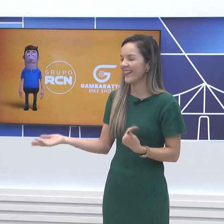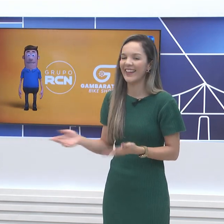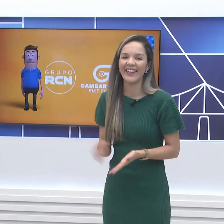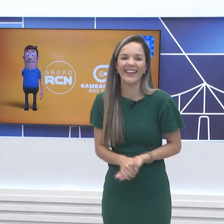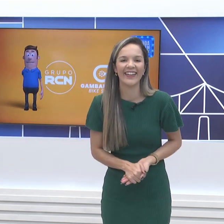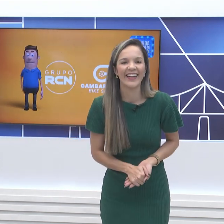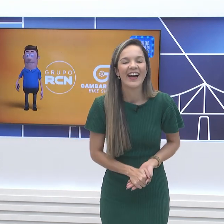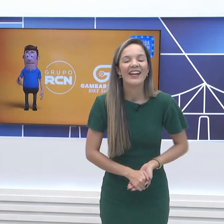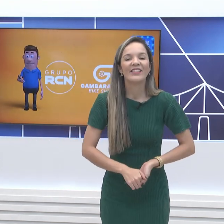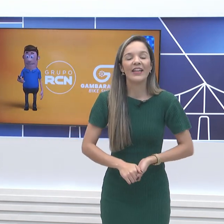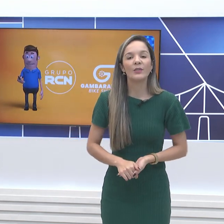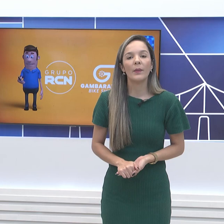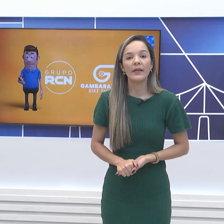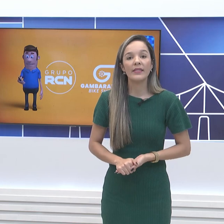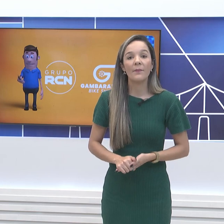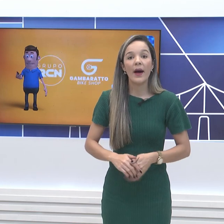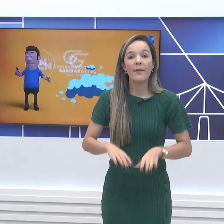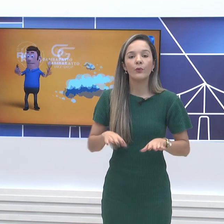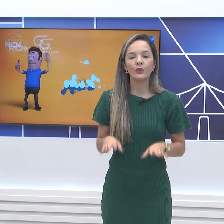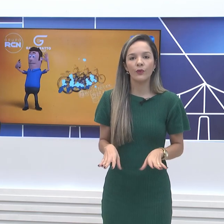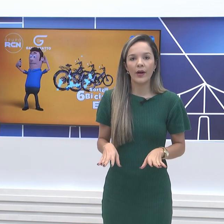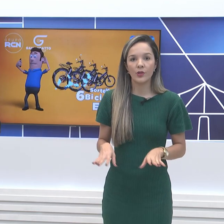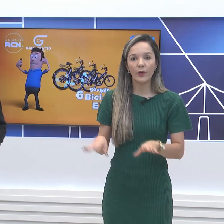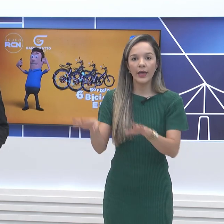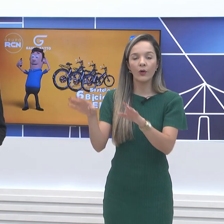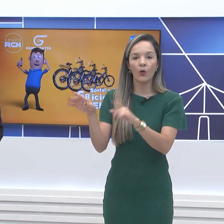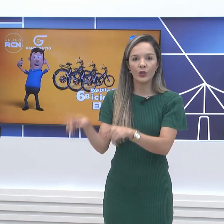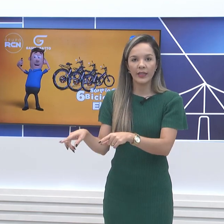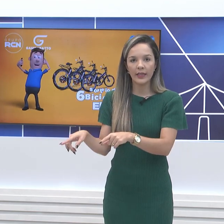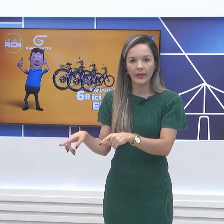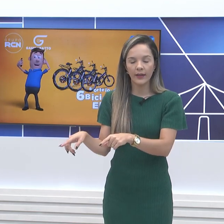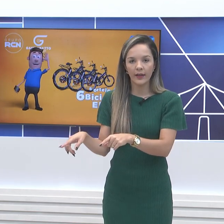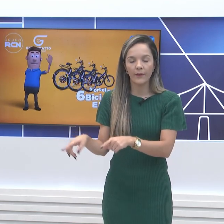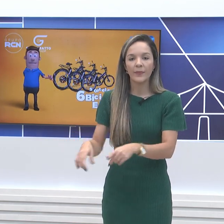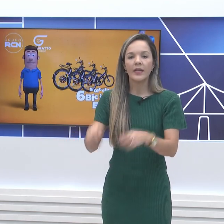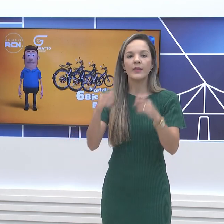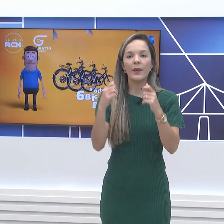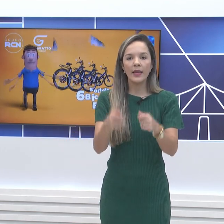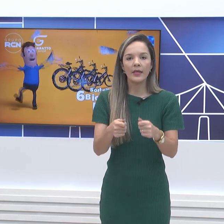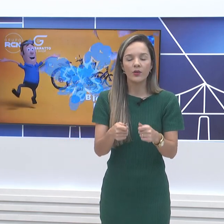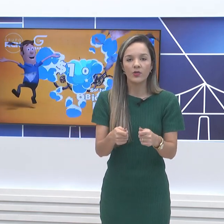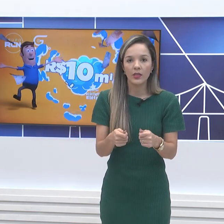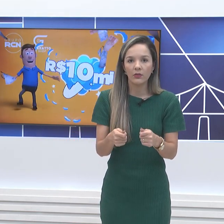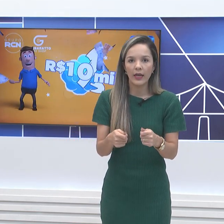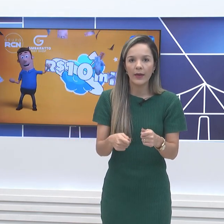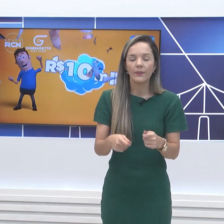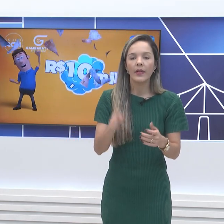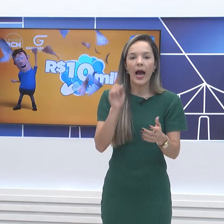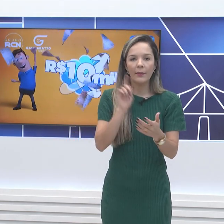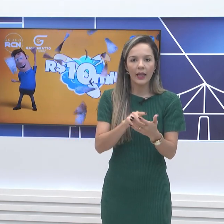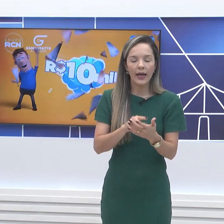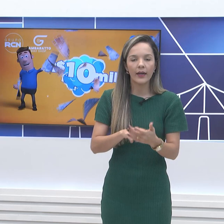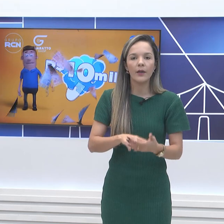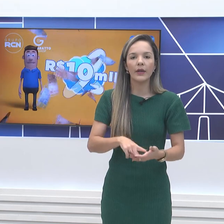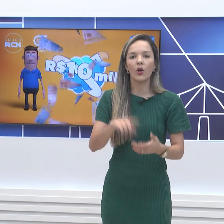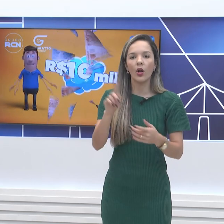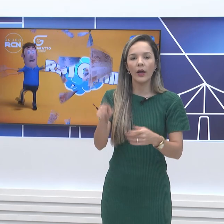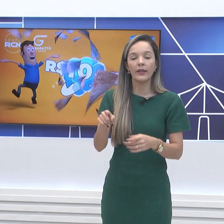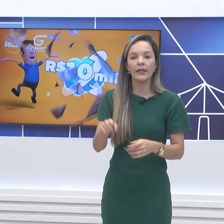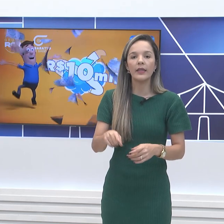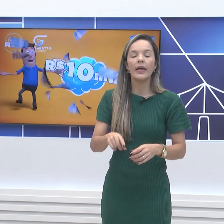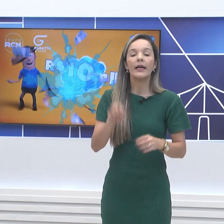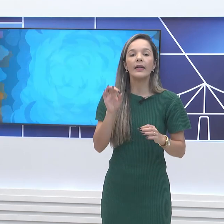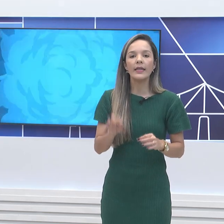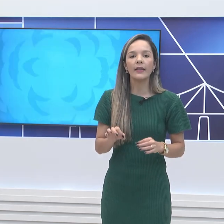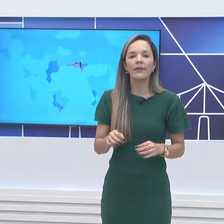Opa! Gente, pra participar é muito fácil. Olha o QR Code aqui na tela. Espelha aí o seu celular, abre lá a câmera, coloca